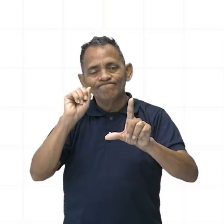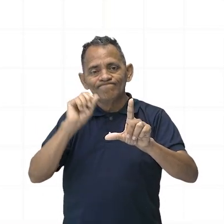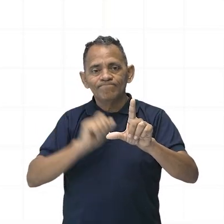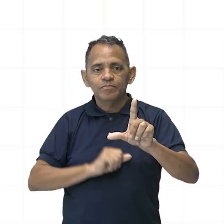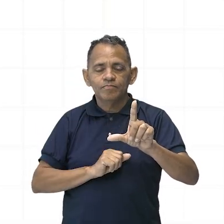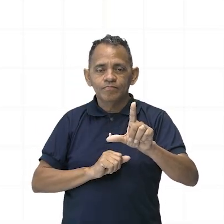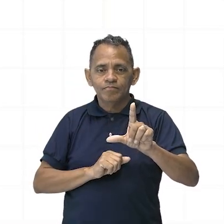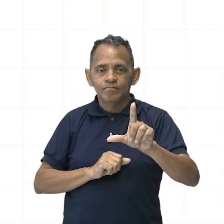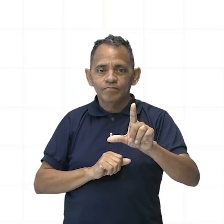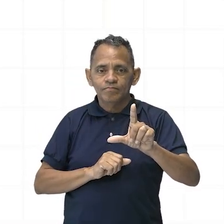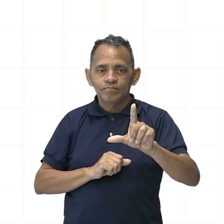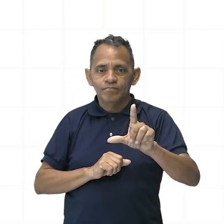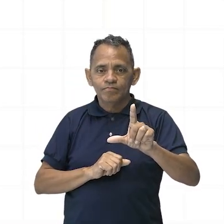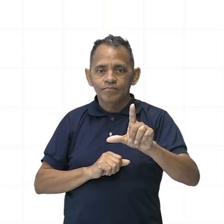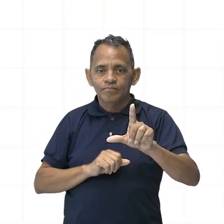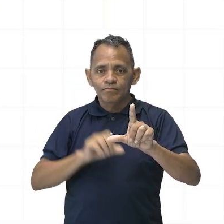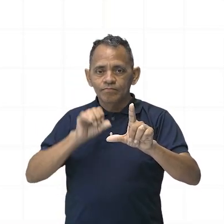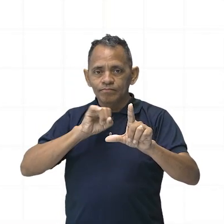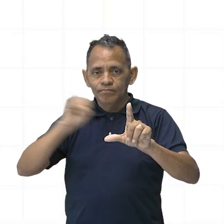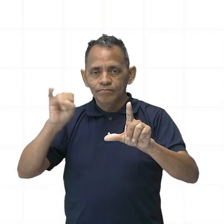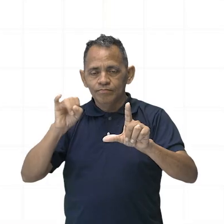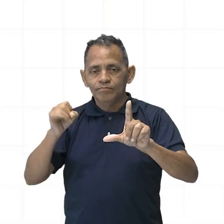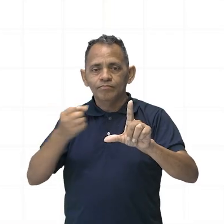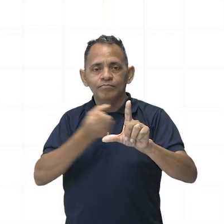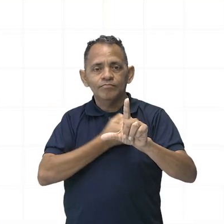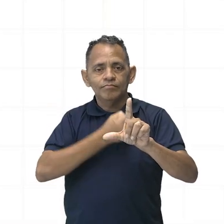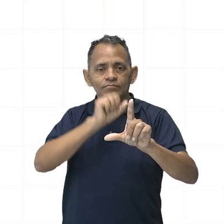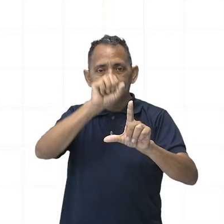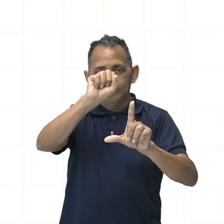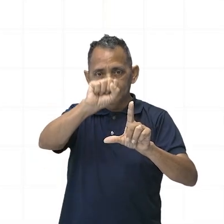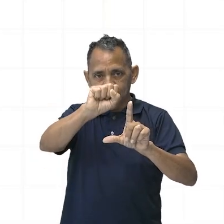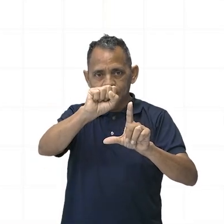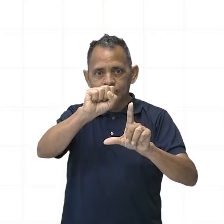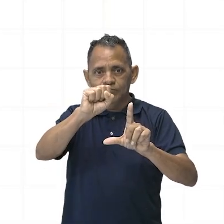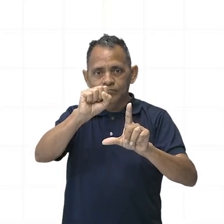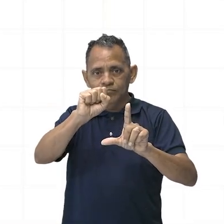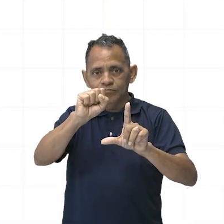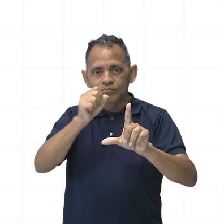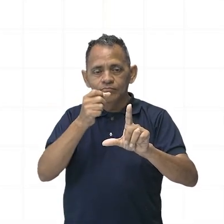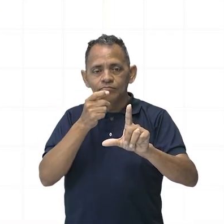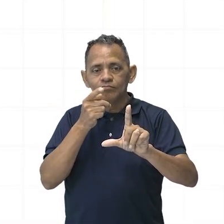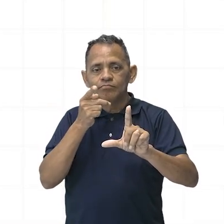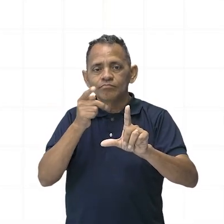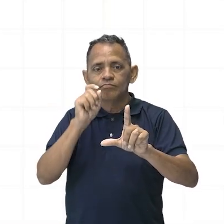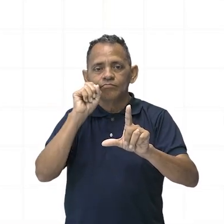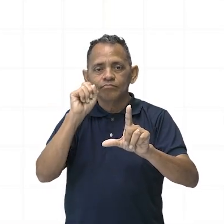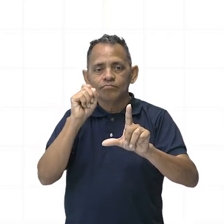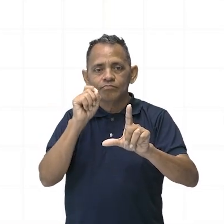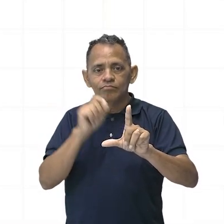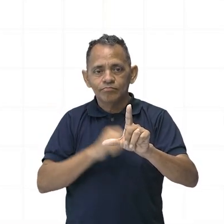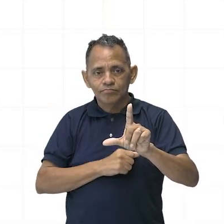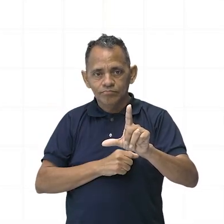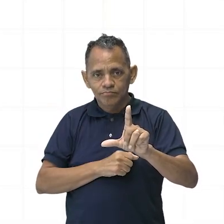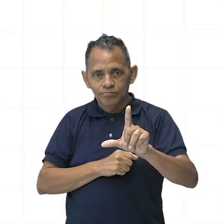vamos dizer que bem aqui, ó, é o 7,5.